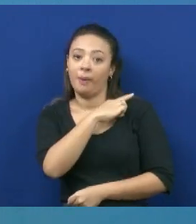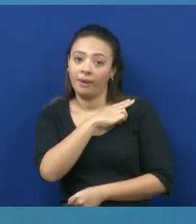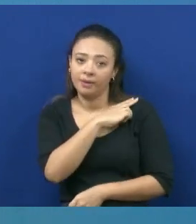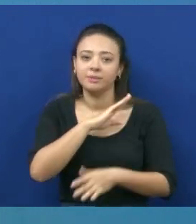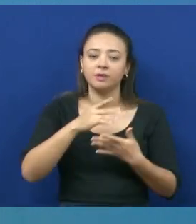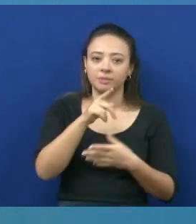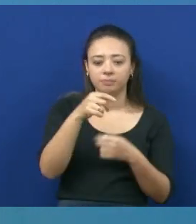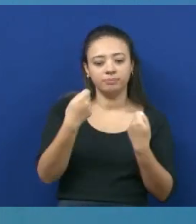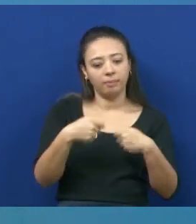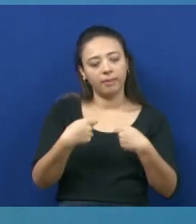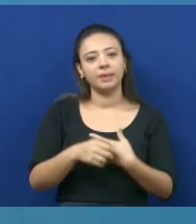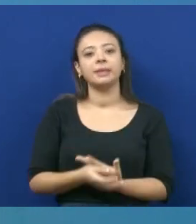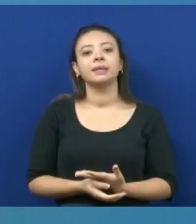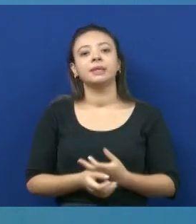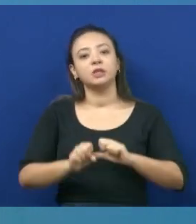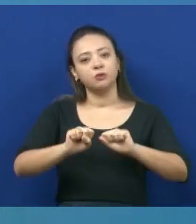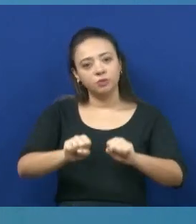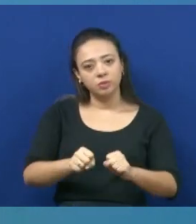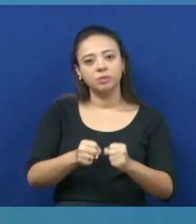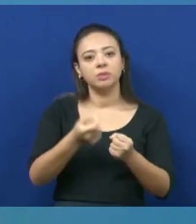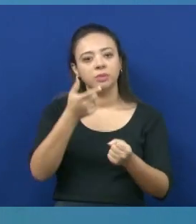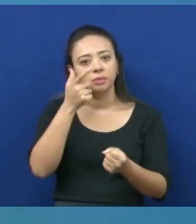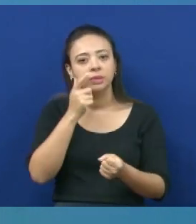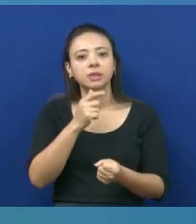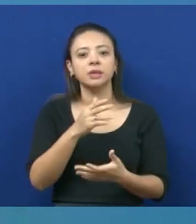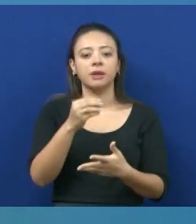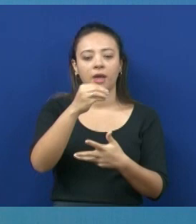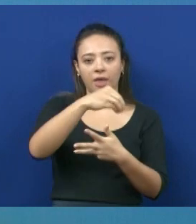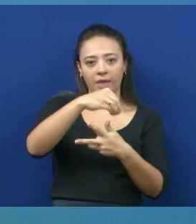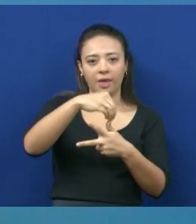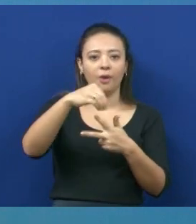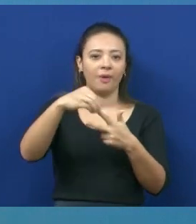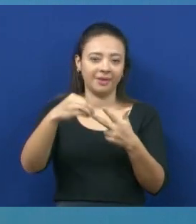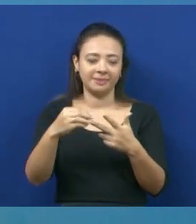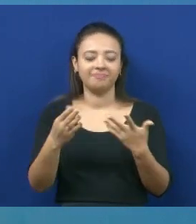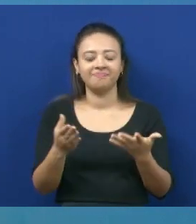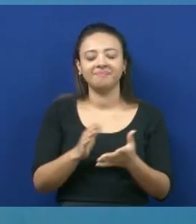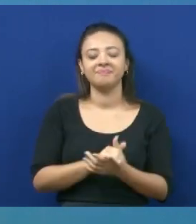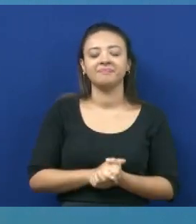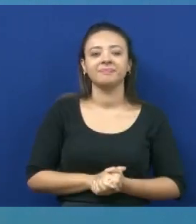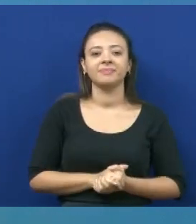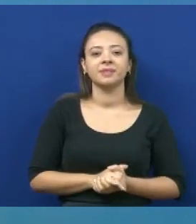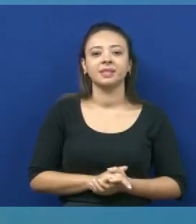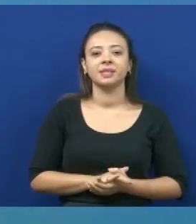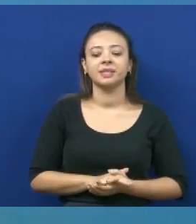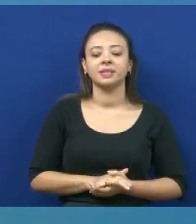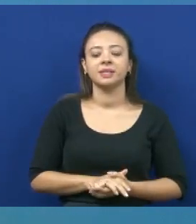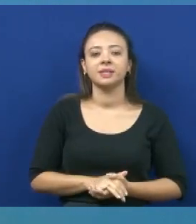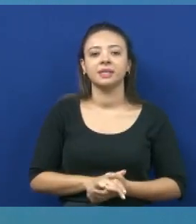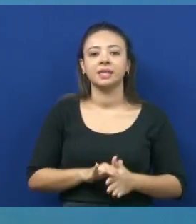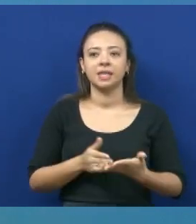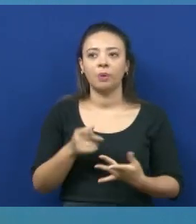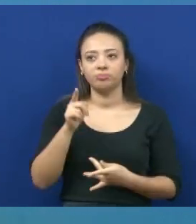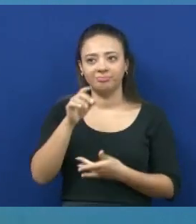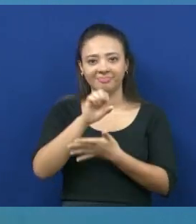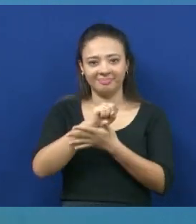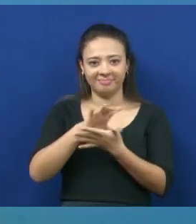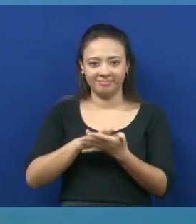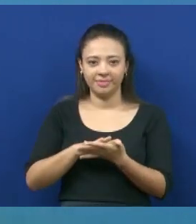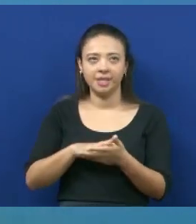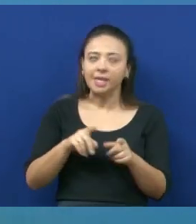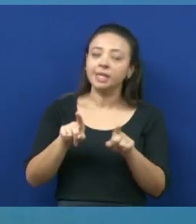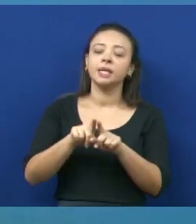tempo para as questões também de Enem. Certo, pessoal? Então, esse exercício e